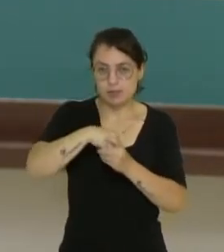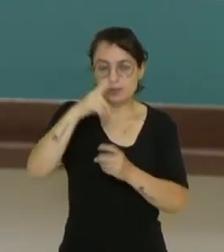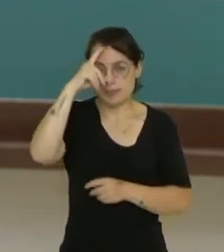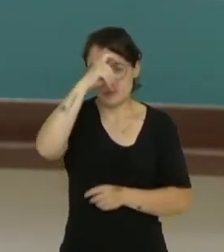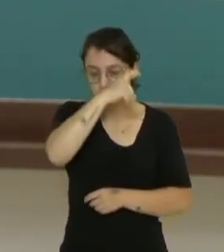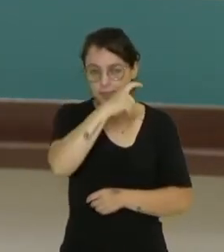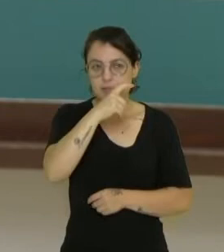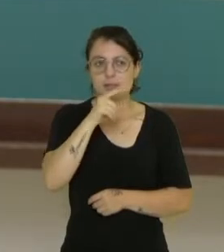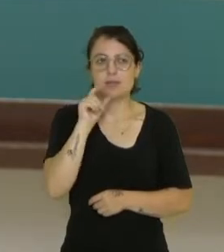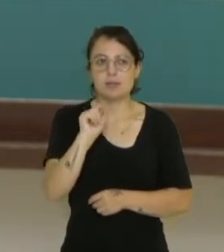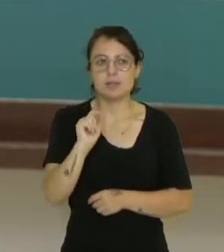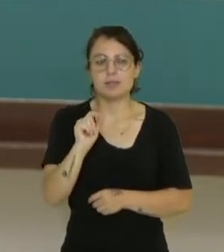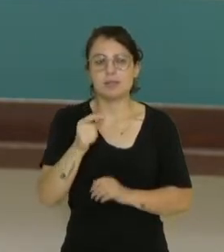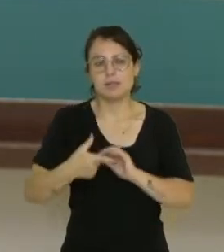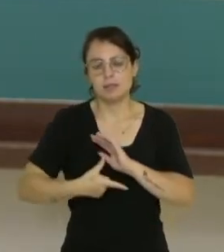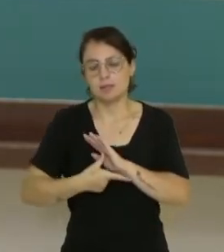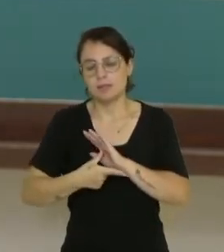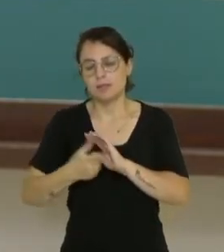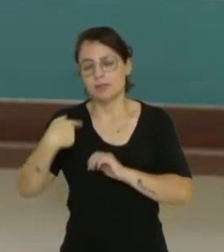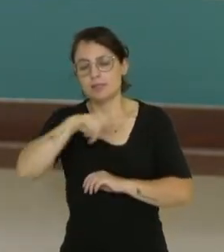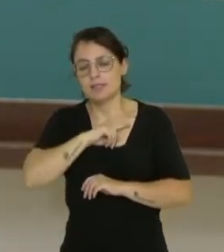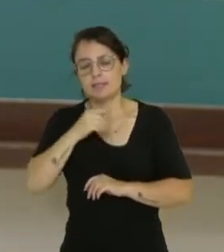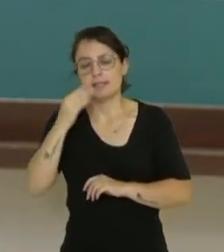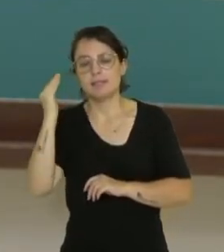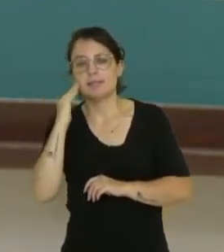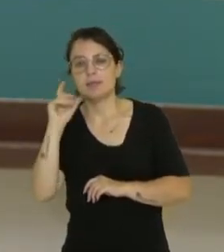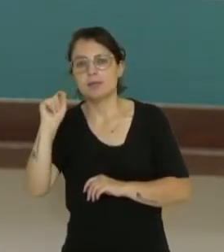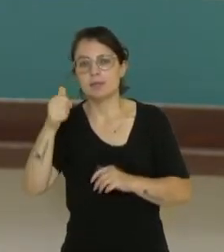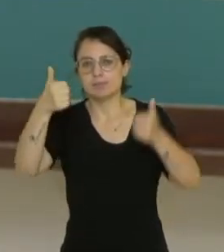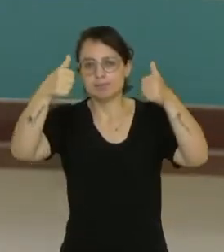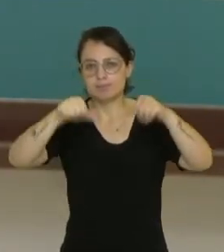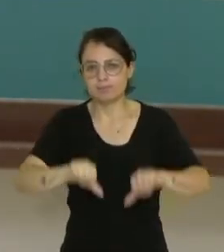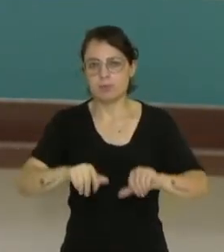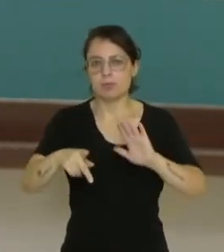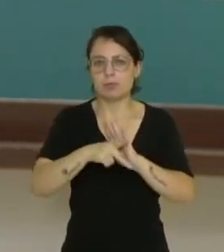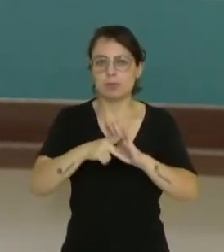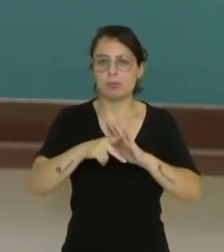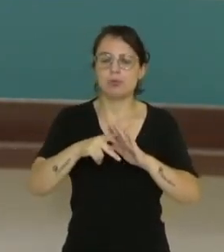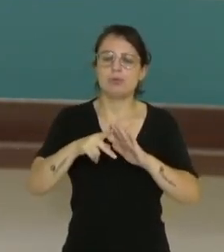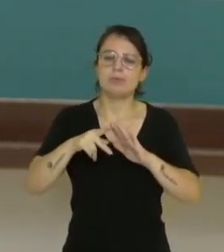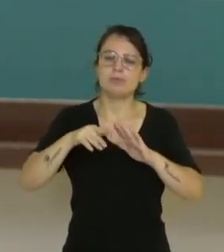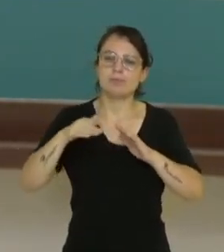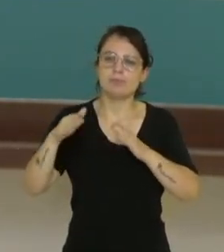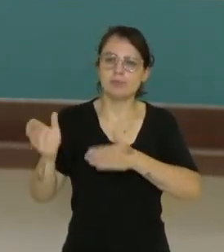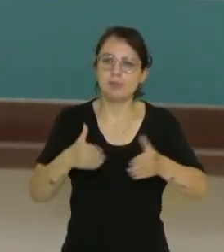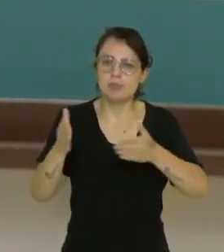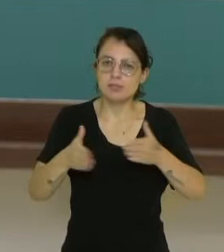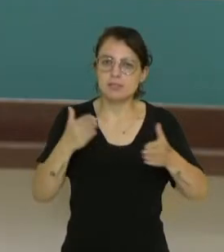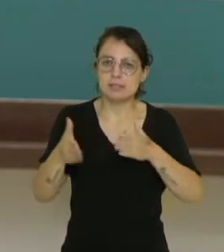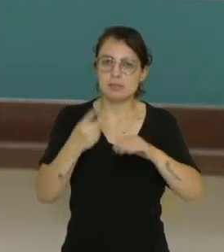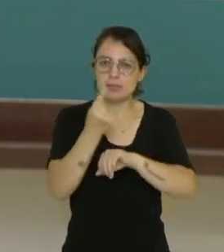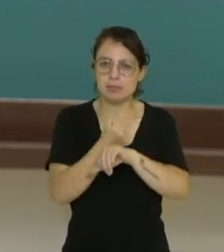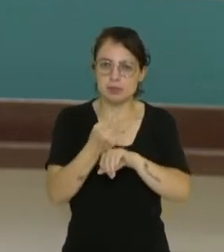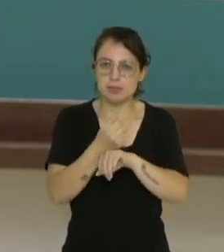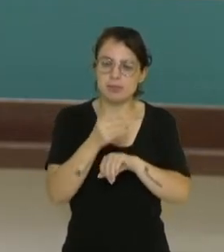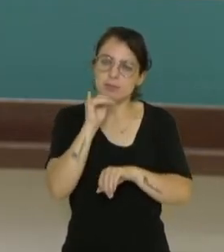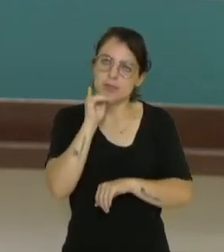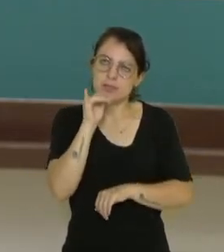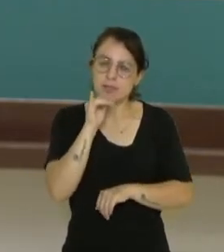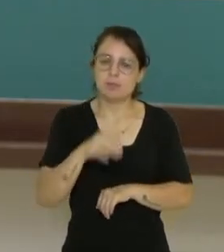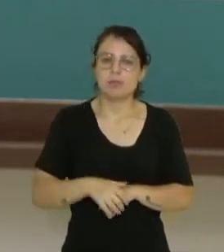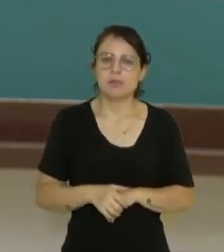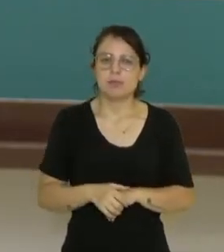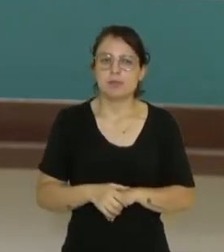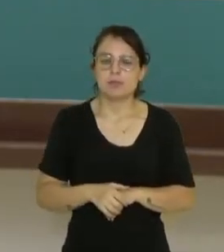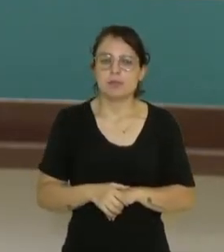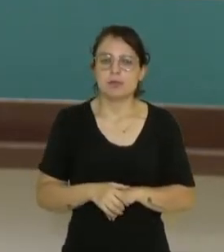situação, entendemos como crise quando há uma queda da atividade econômica, ou seja, alguma demanda, ou seja, uma quantidade